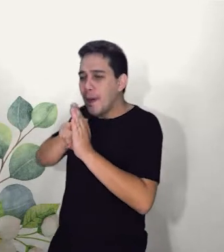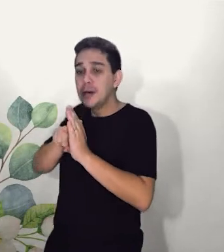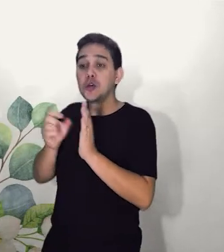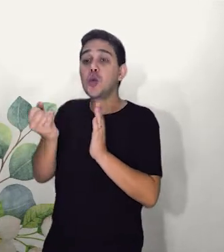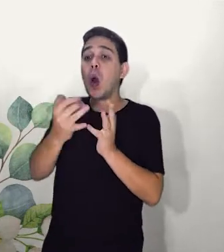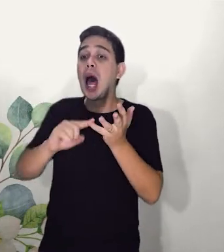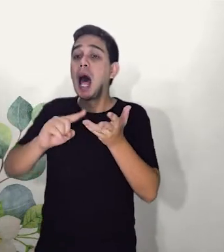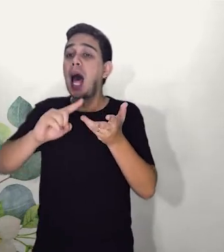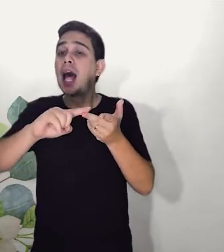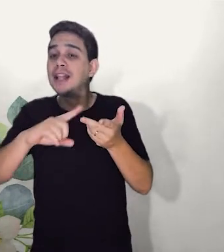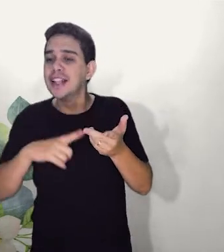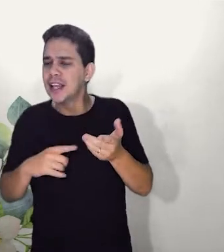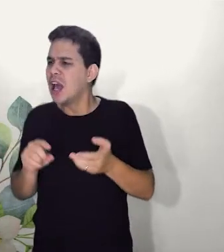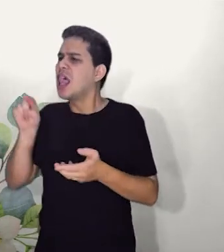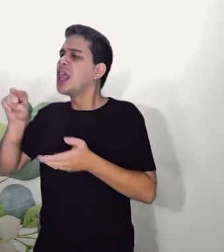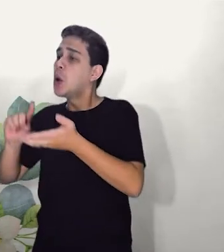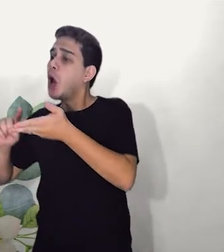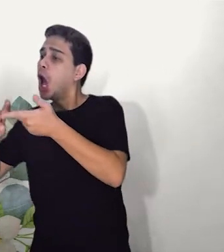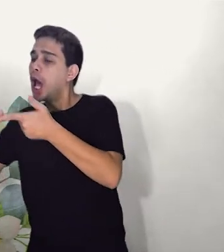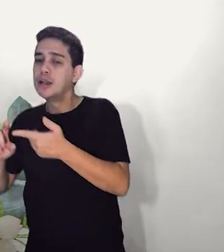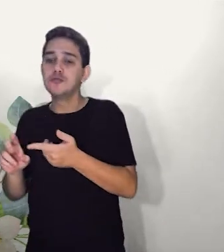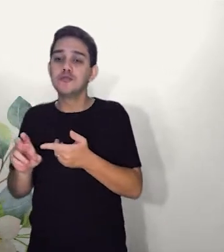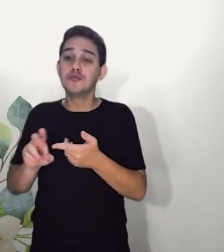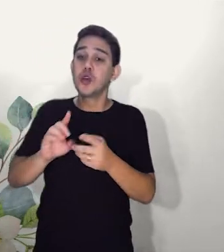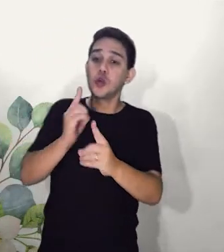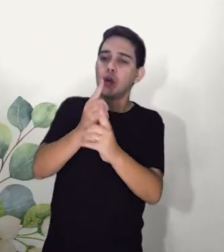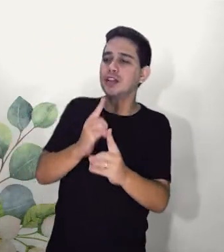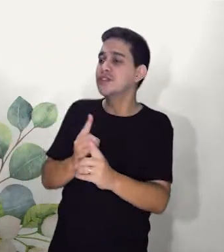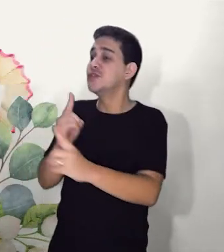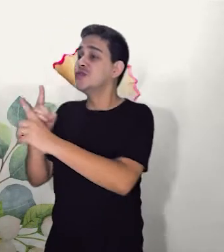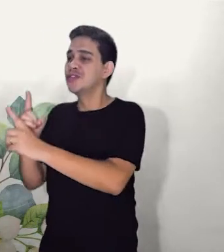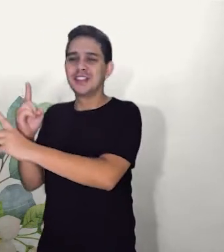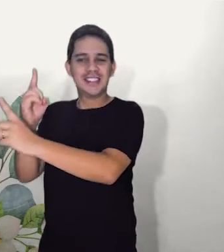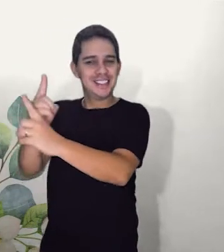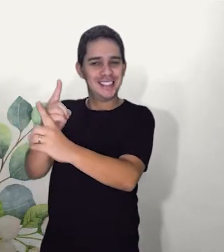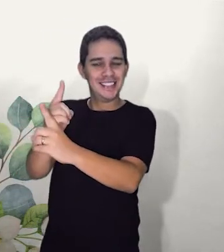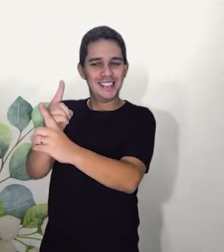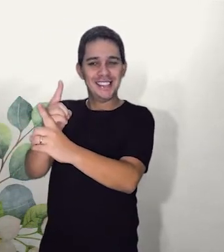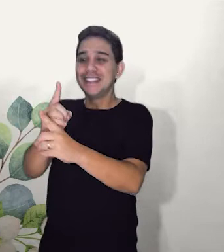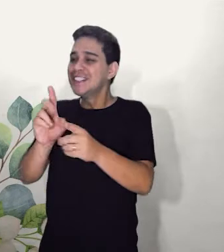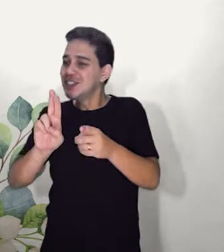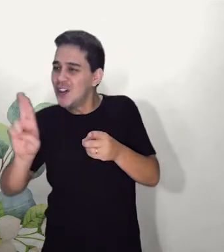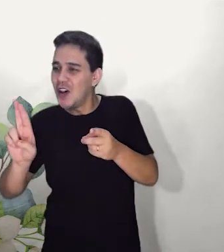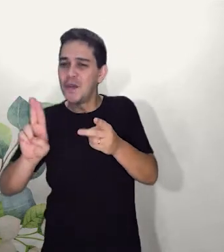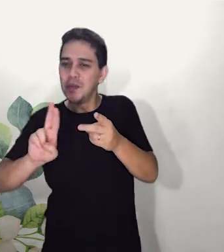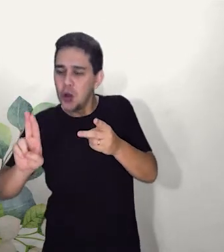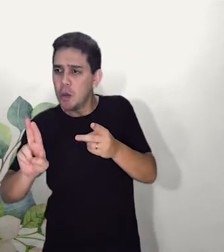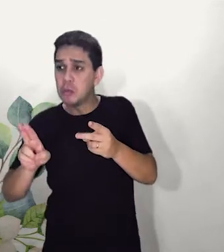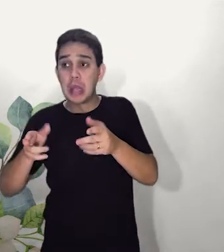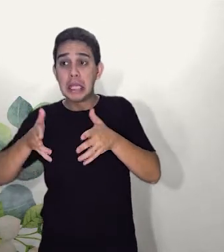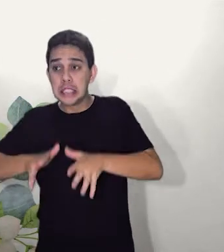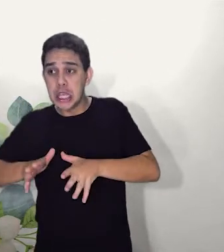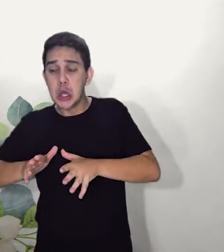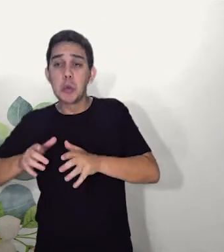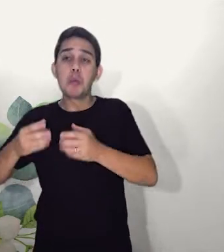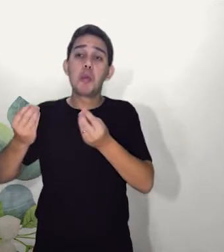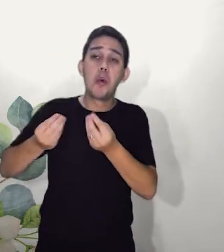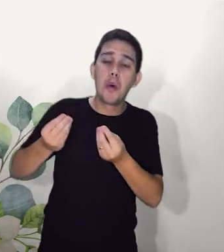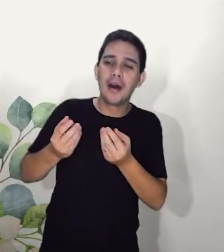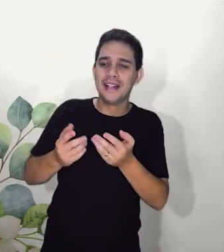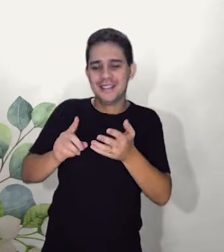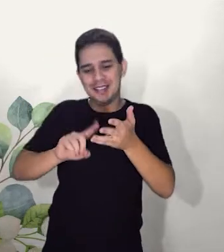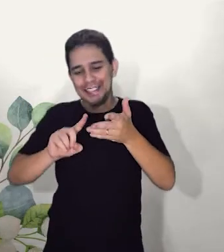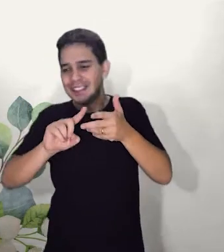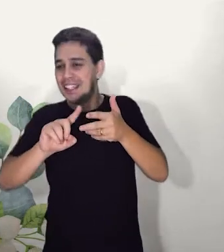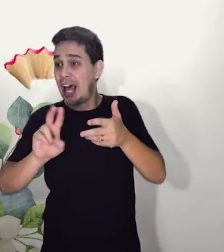que alguma dessas crianças, e aí eu falo descobre não num determinado ponto do tempo, mas de forma permanente.